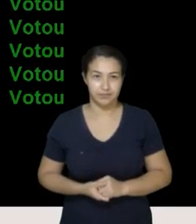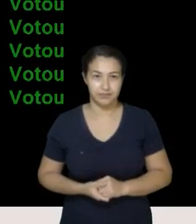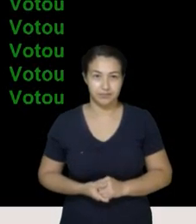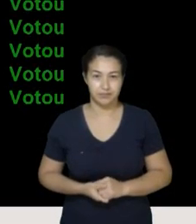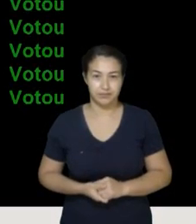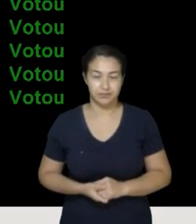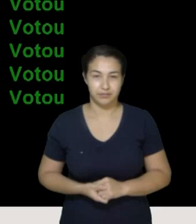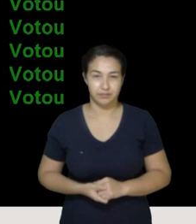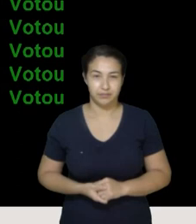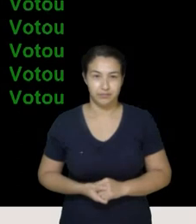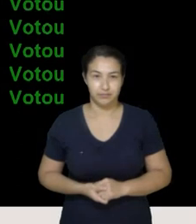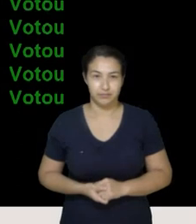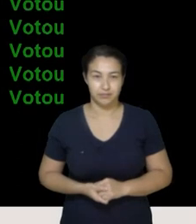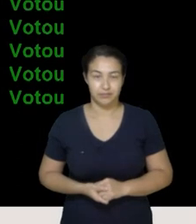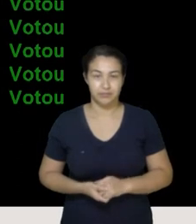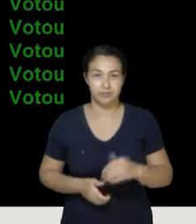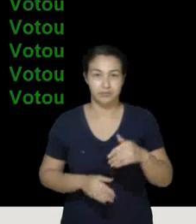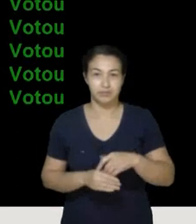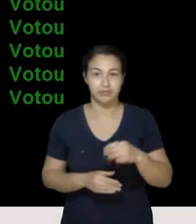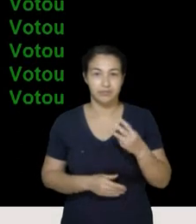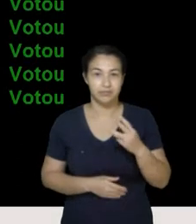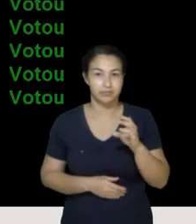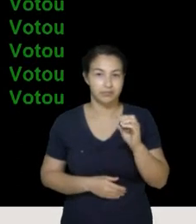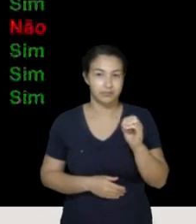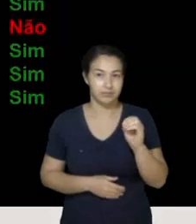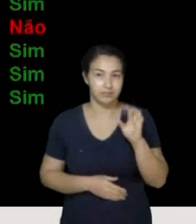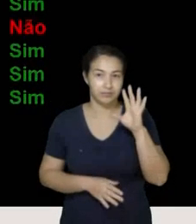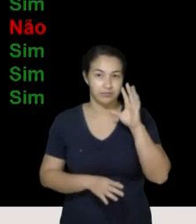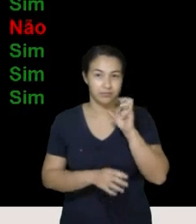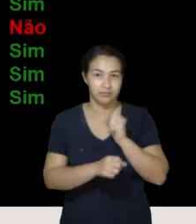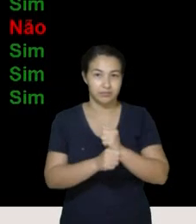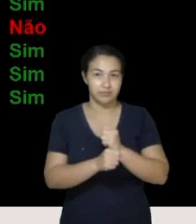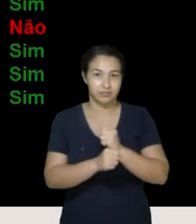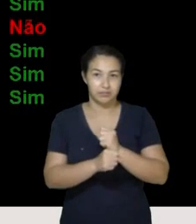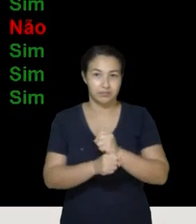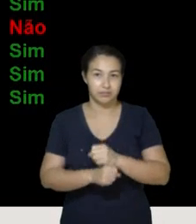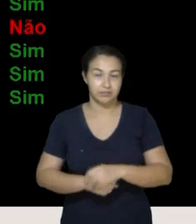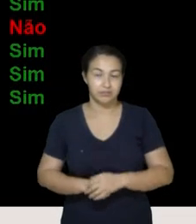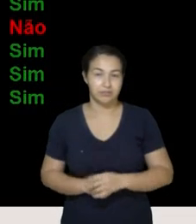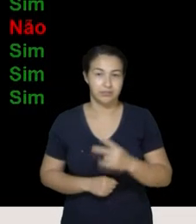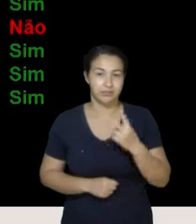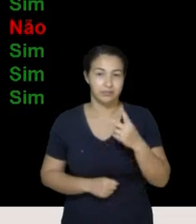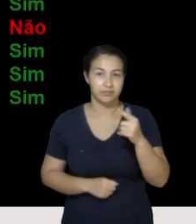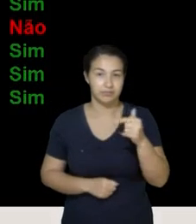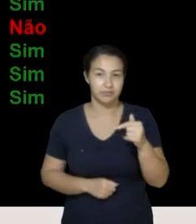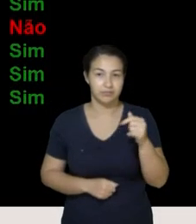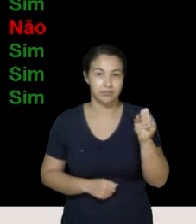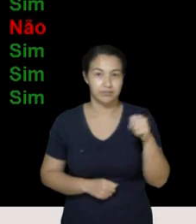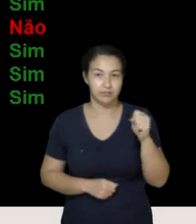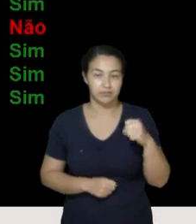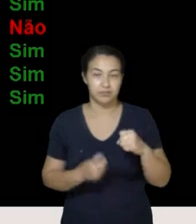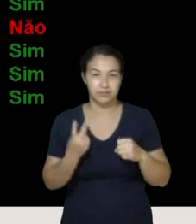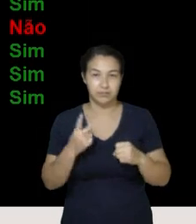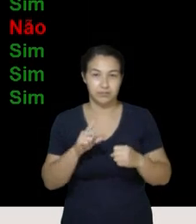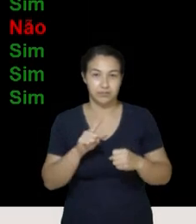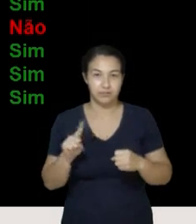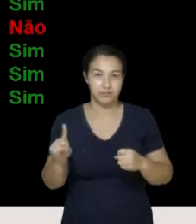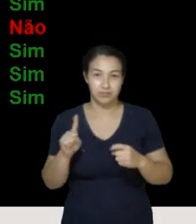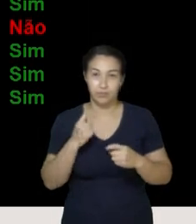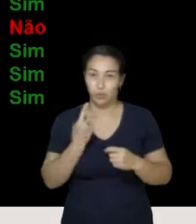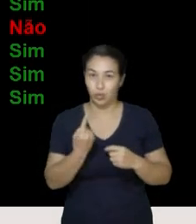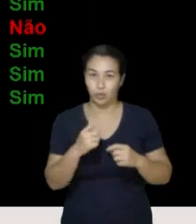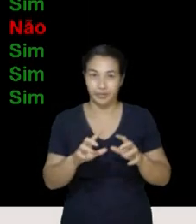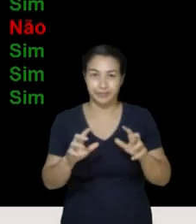voto, votaram 30 senhores deputados, colhemos o resultado. 27 deputados sim, 2 não, 1 abstenção,